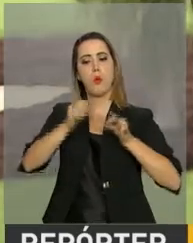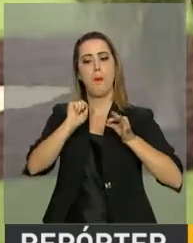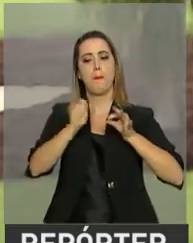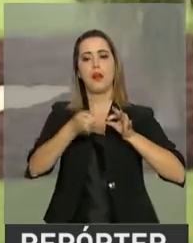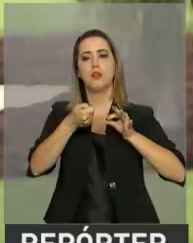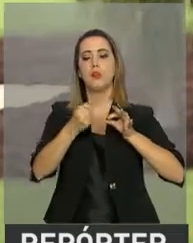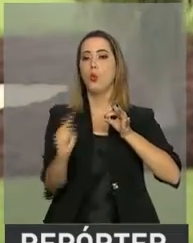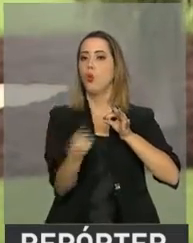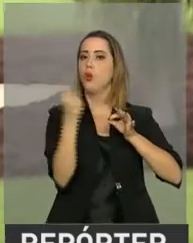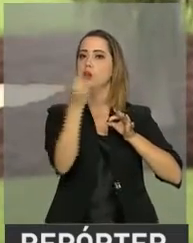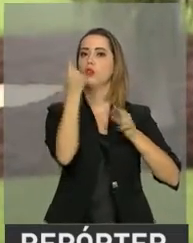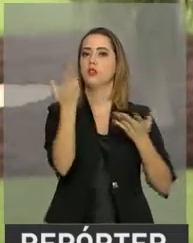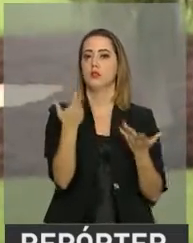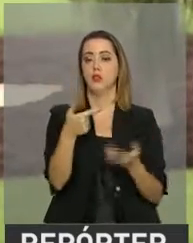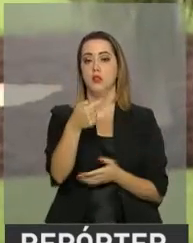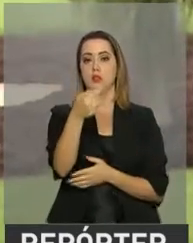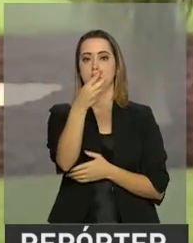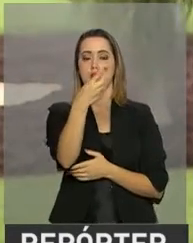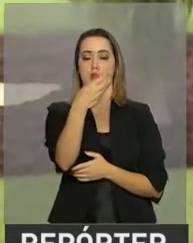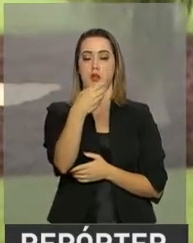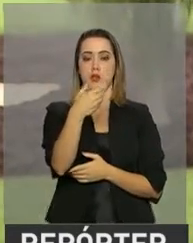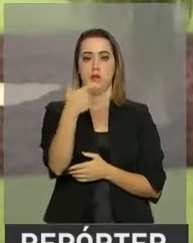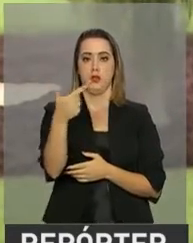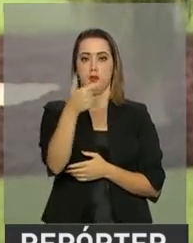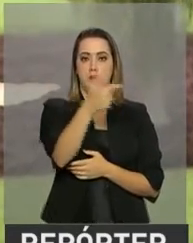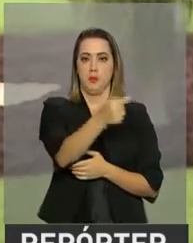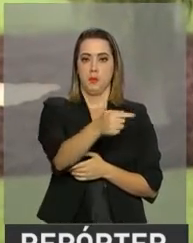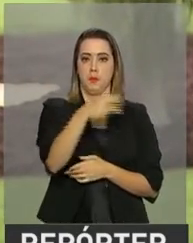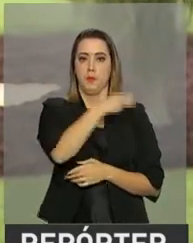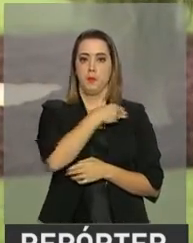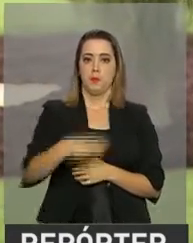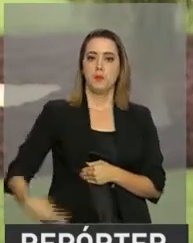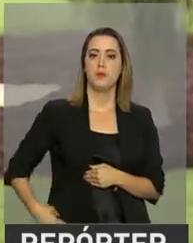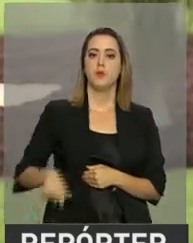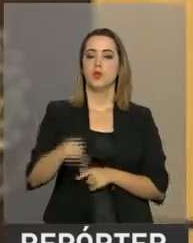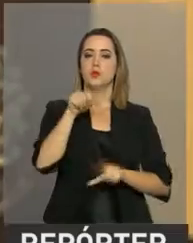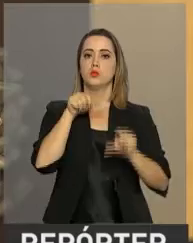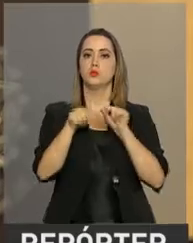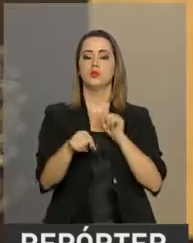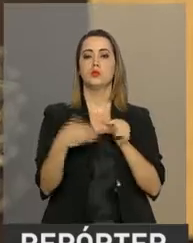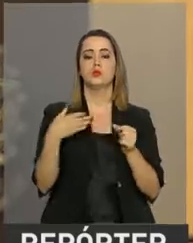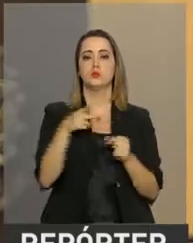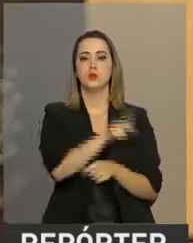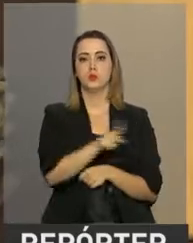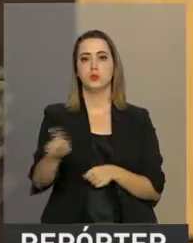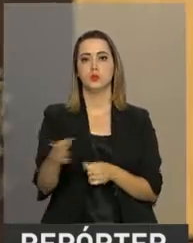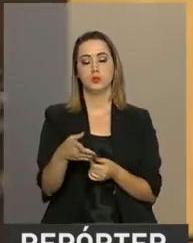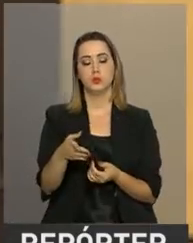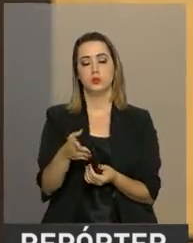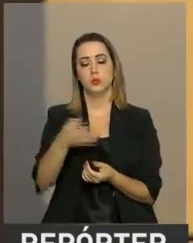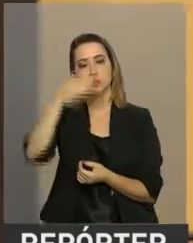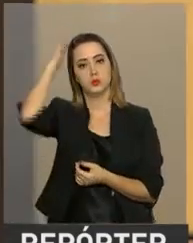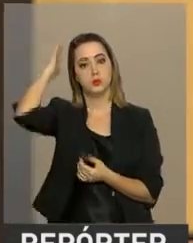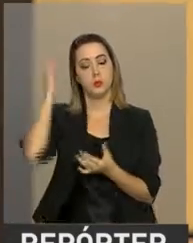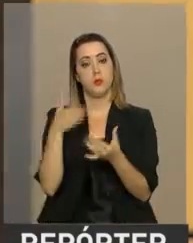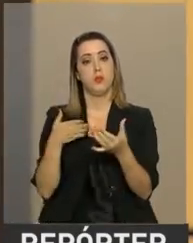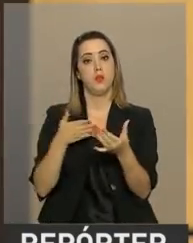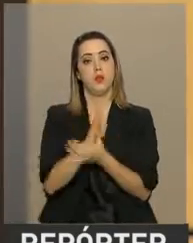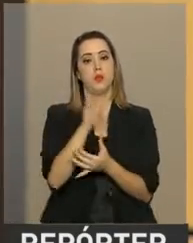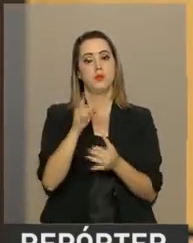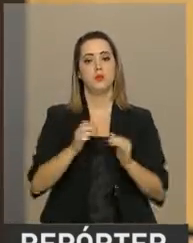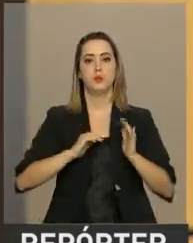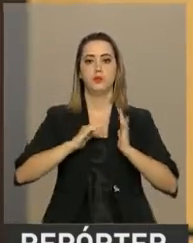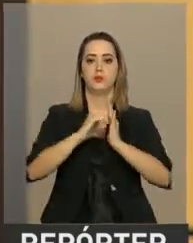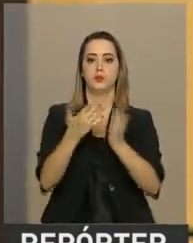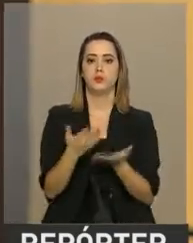ministros, que são escolhidos pelo Presidente da República e aprovados pelo Senado. O presidente Michel Temer participou da cerimônia e